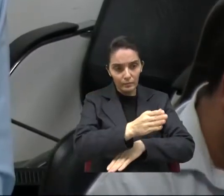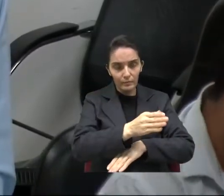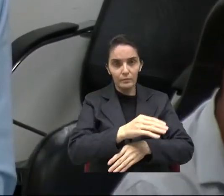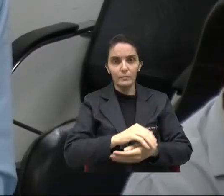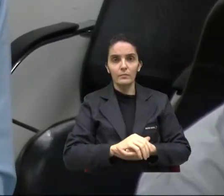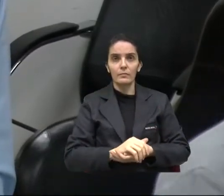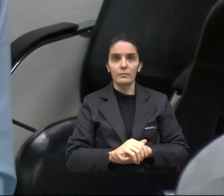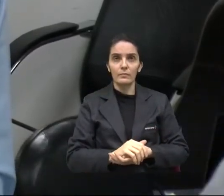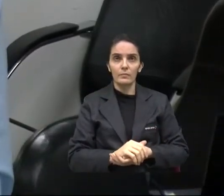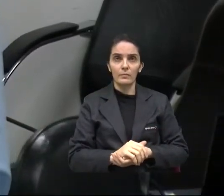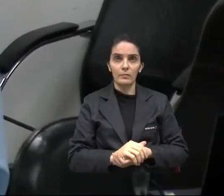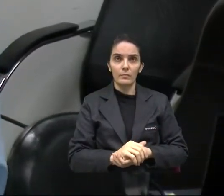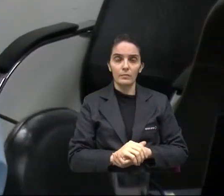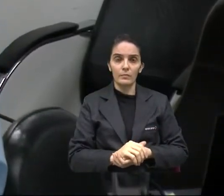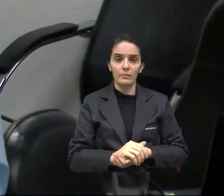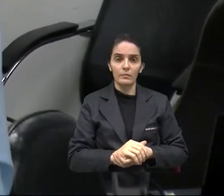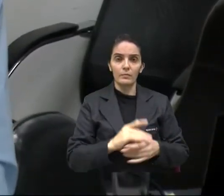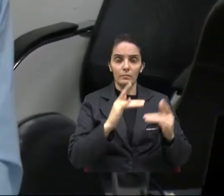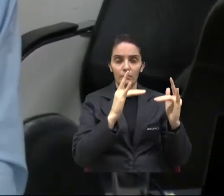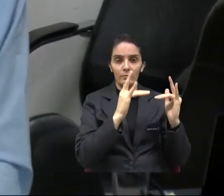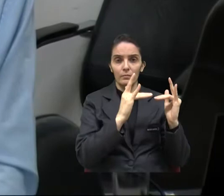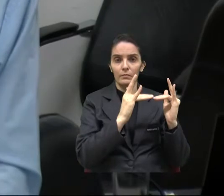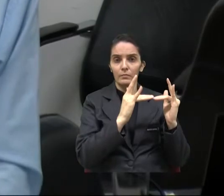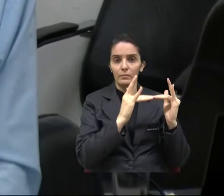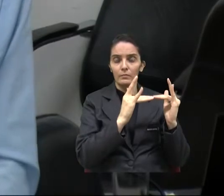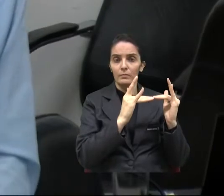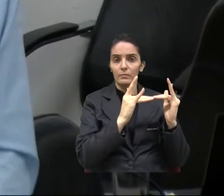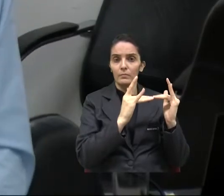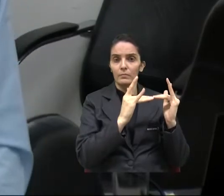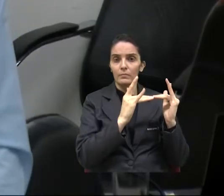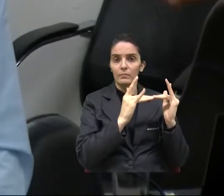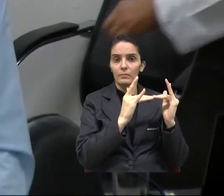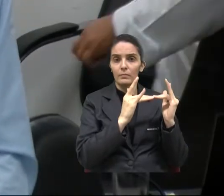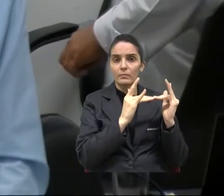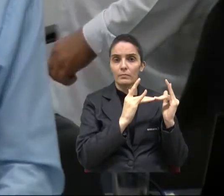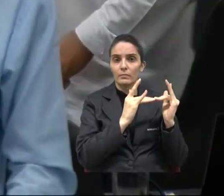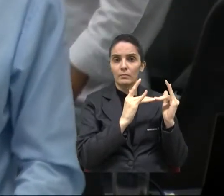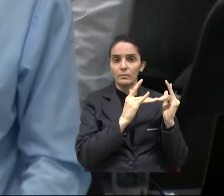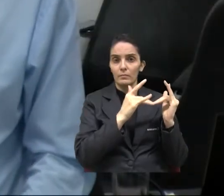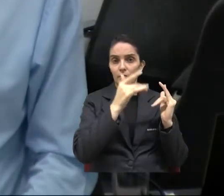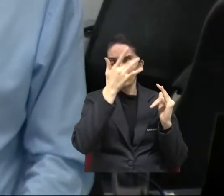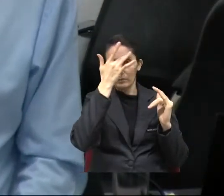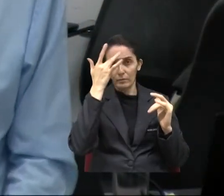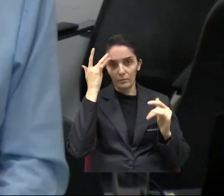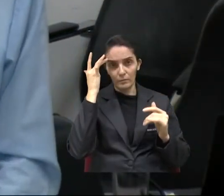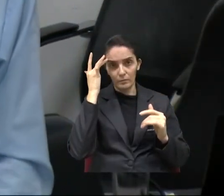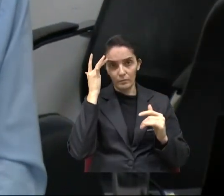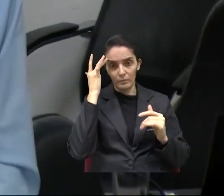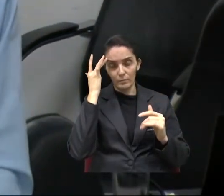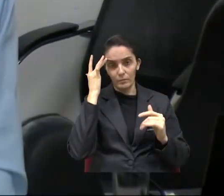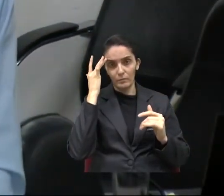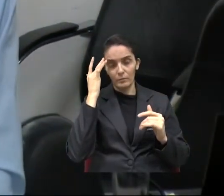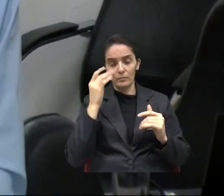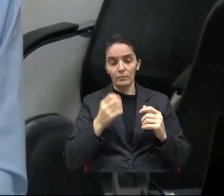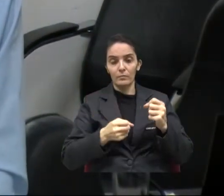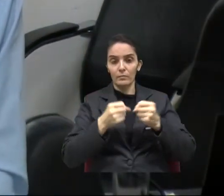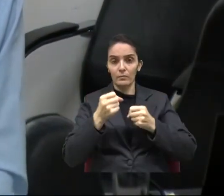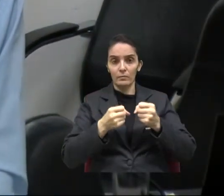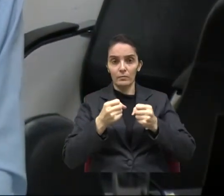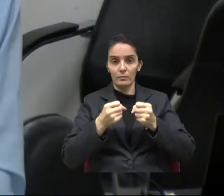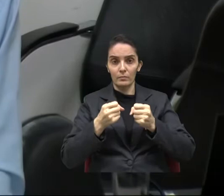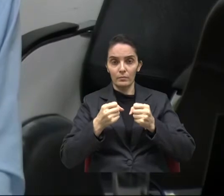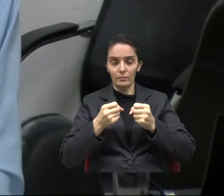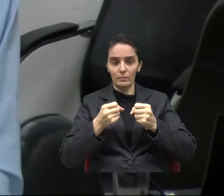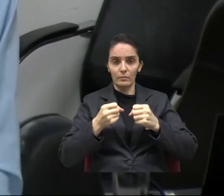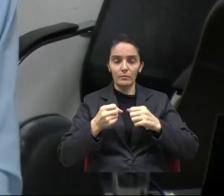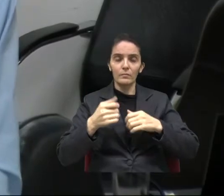passar ali no velório, até fui as pessoas foram solícitas e até pararam, mas a pessoa tem um